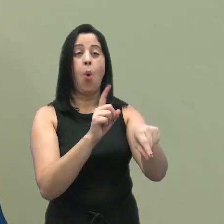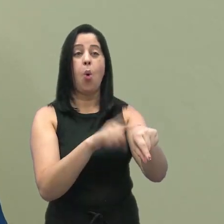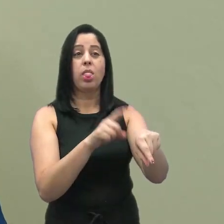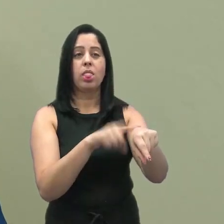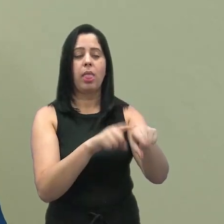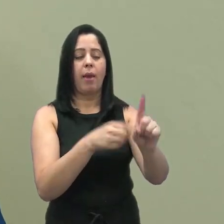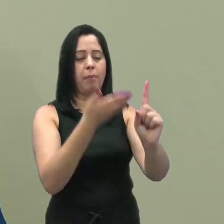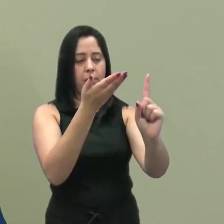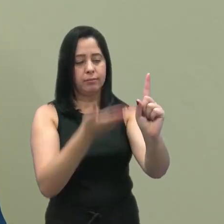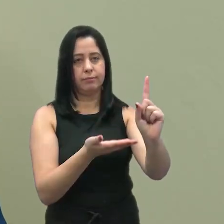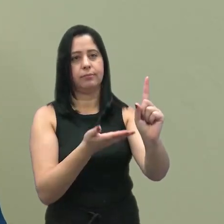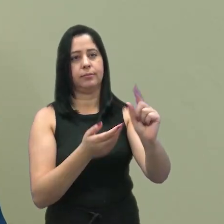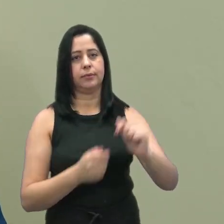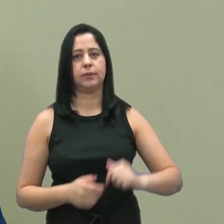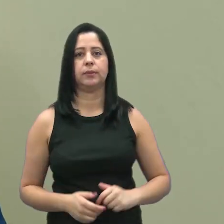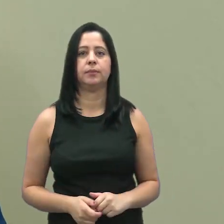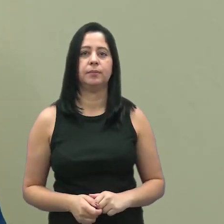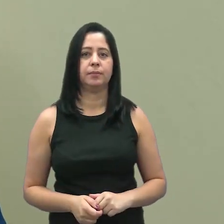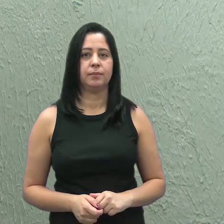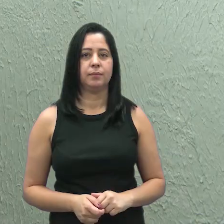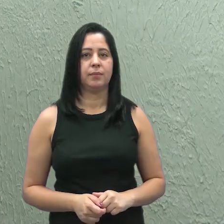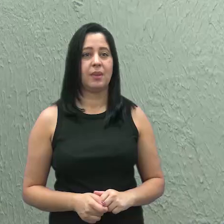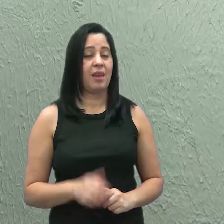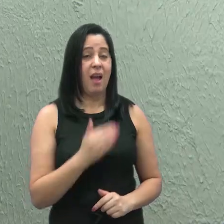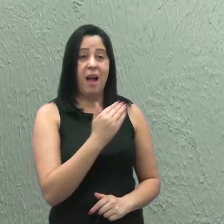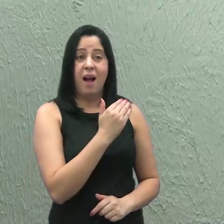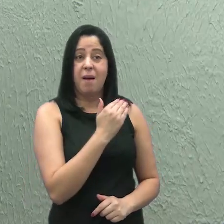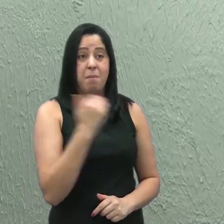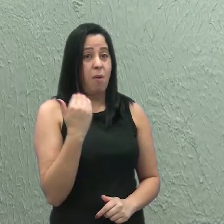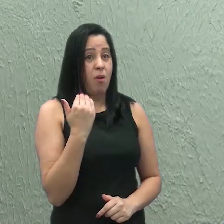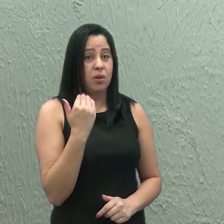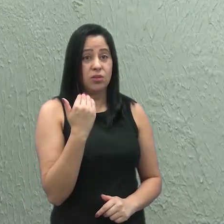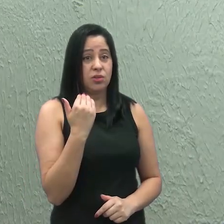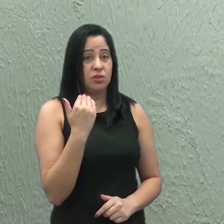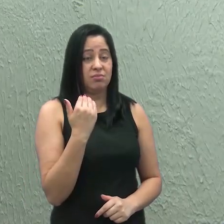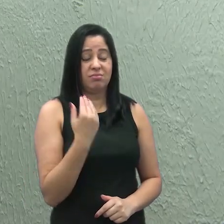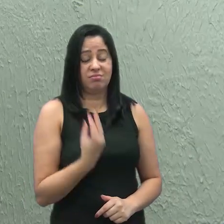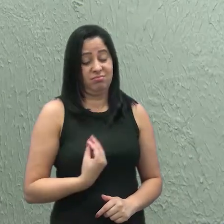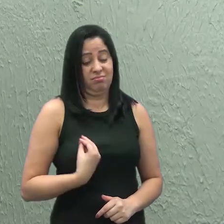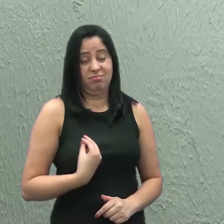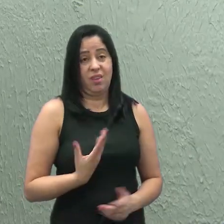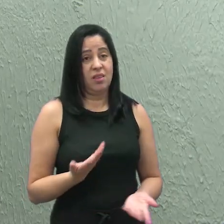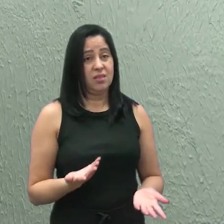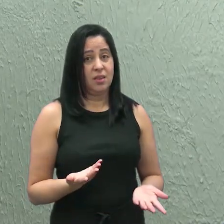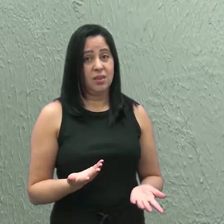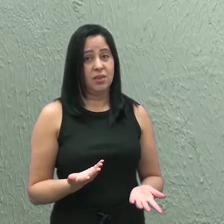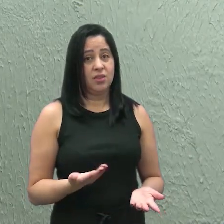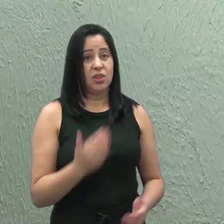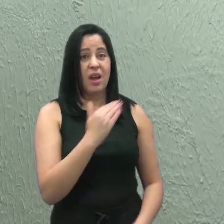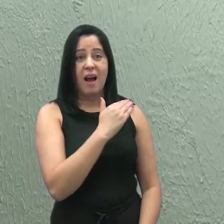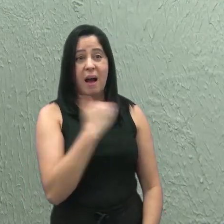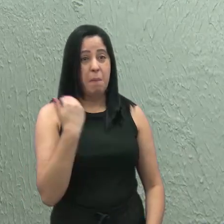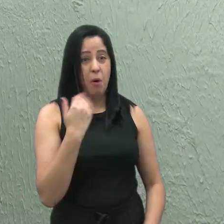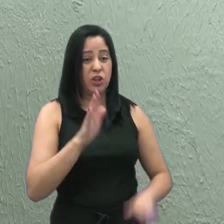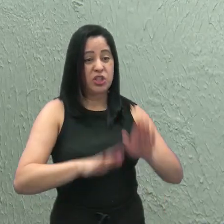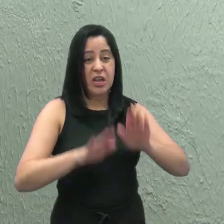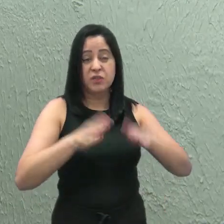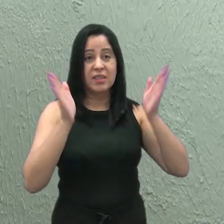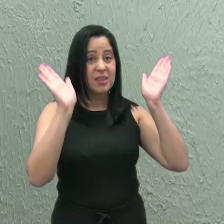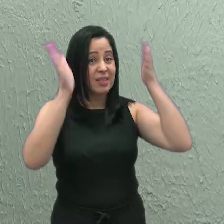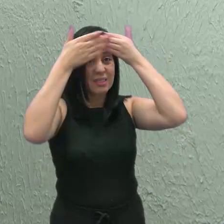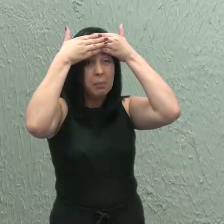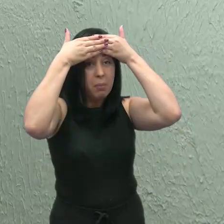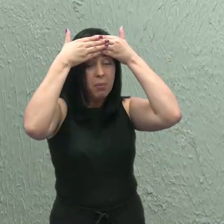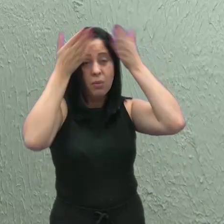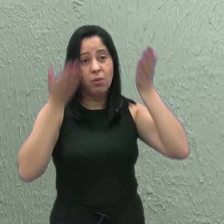ritmo, a hora da pessoa. Porque a morte, ela tá aqui, se tem vida, tem morte. E a morte é um tabu, a